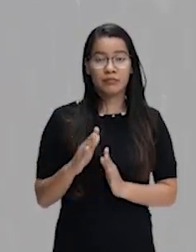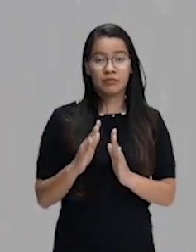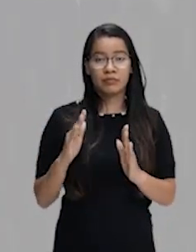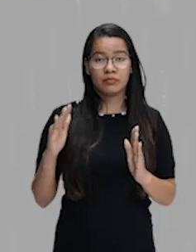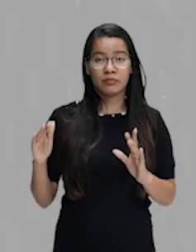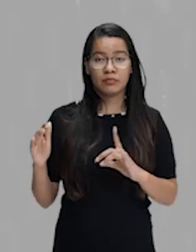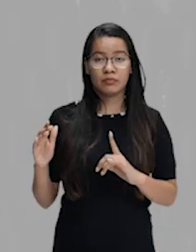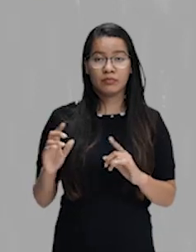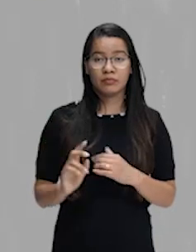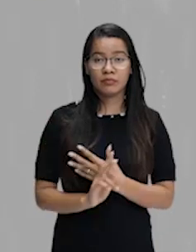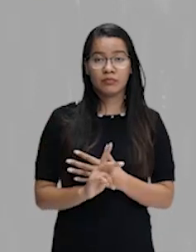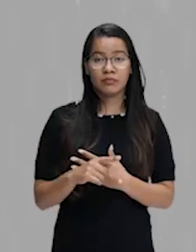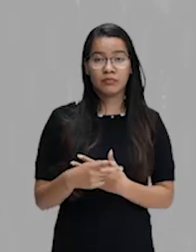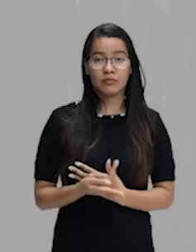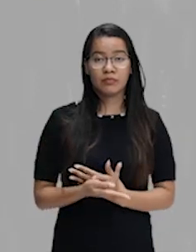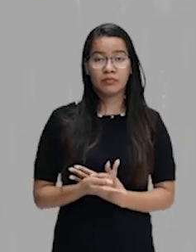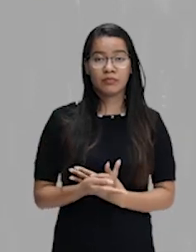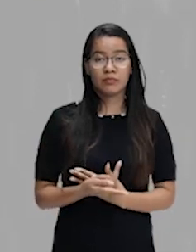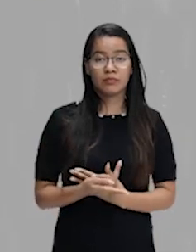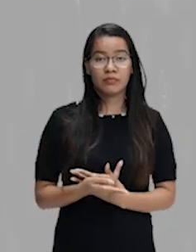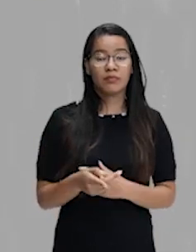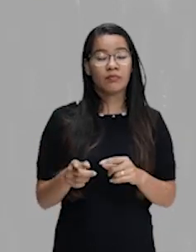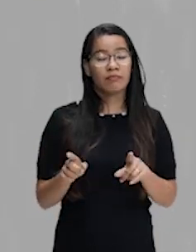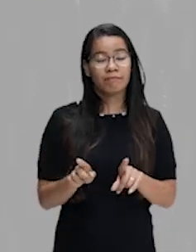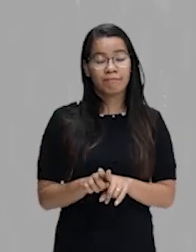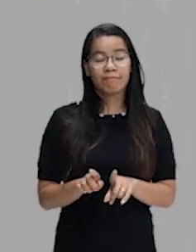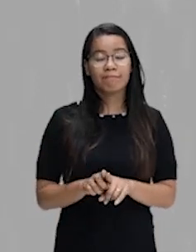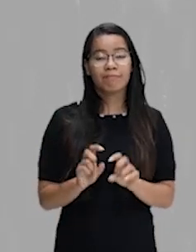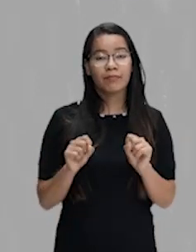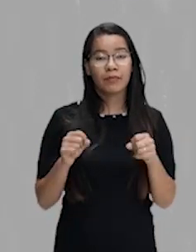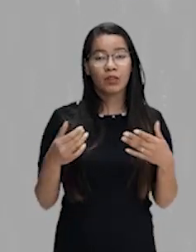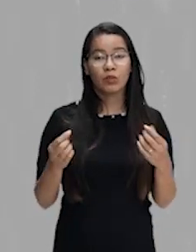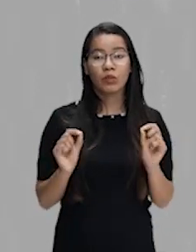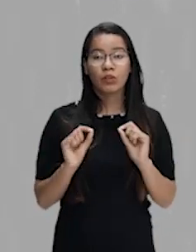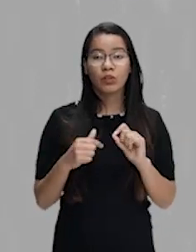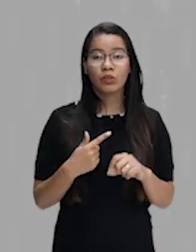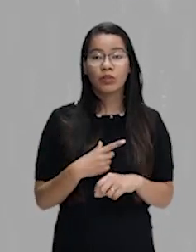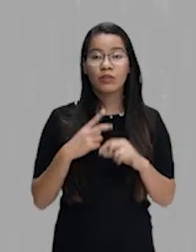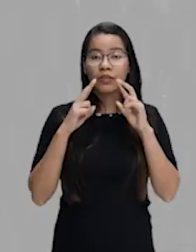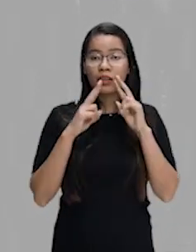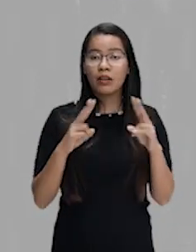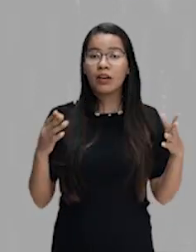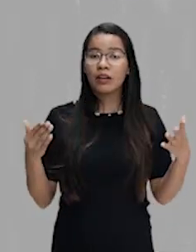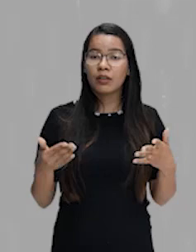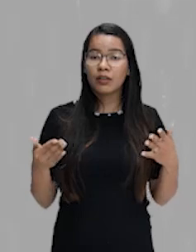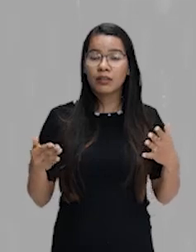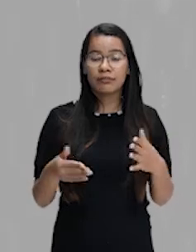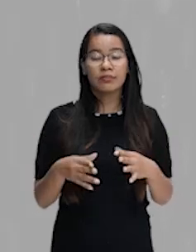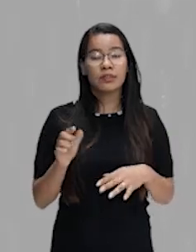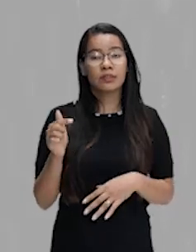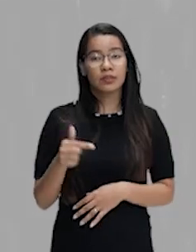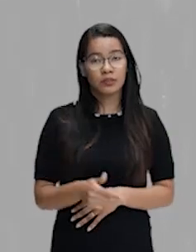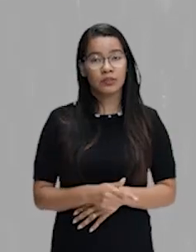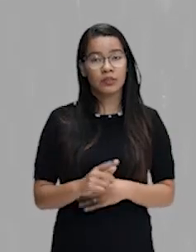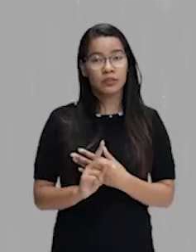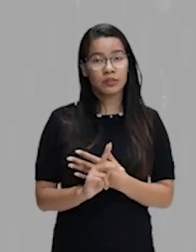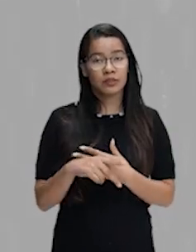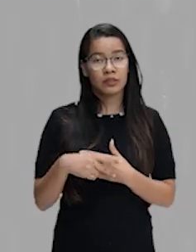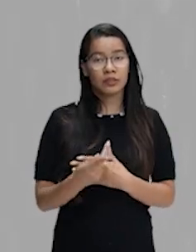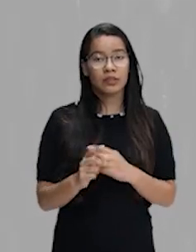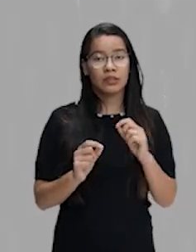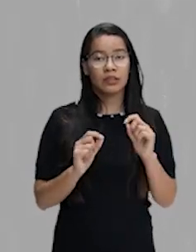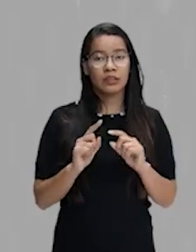tem as suas consequências, os seus efeitos. O que a gente vai ver agora são exatamente os efeitos, né? Que é